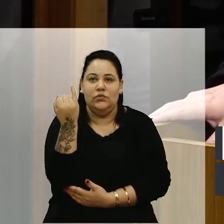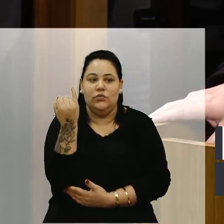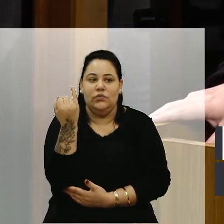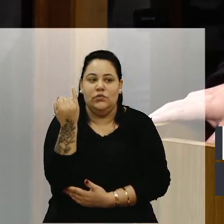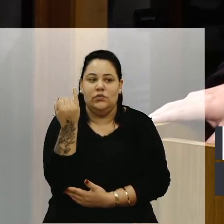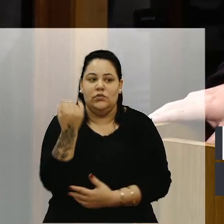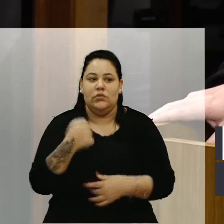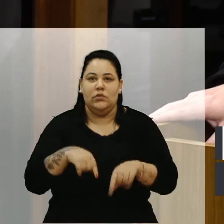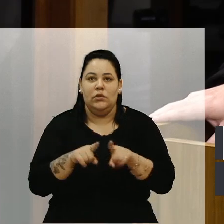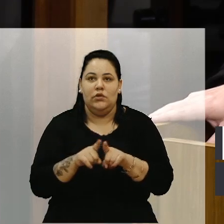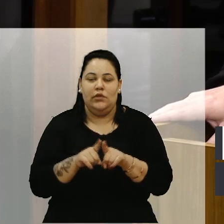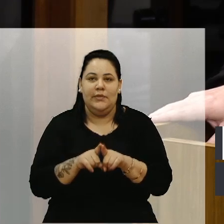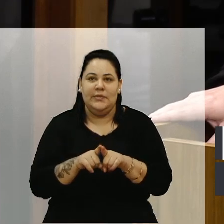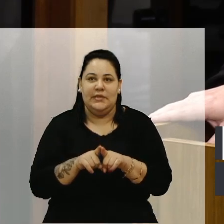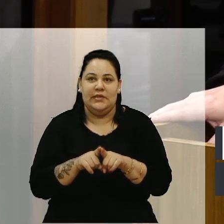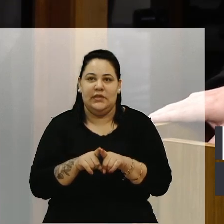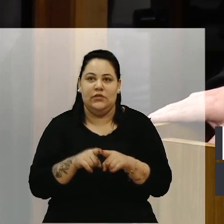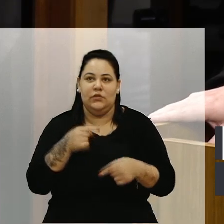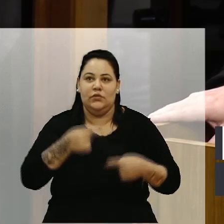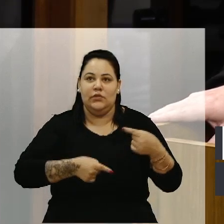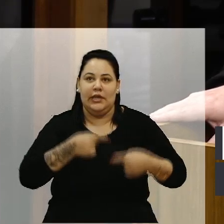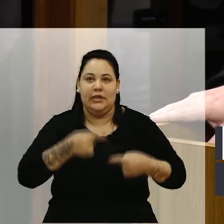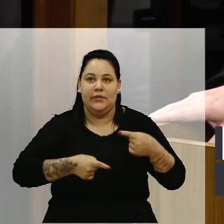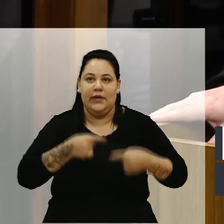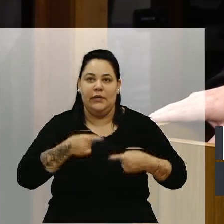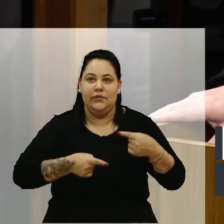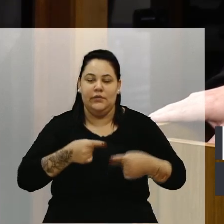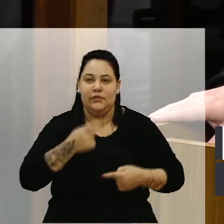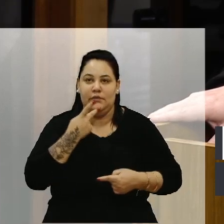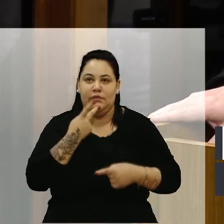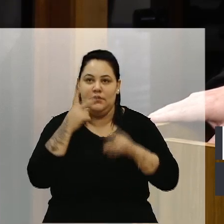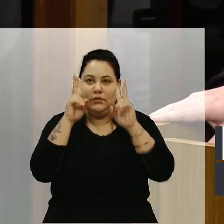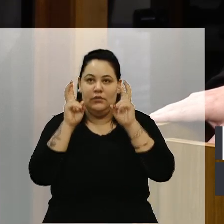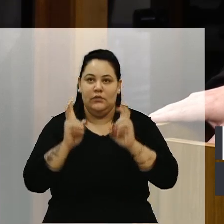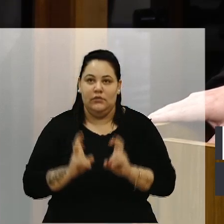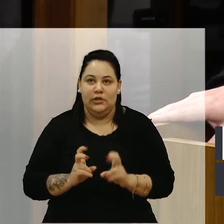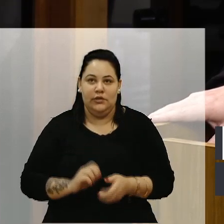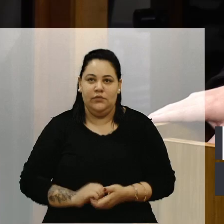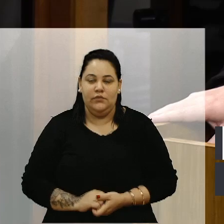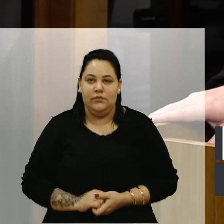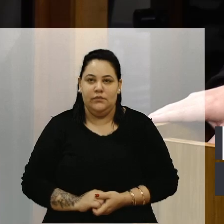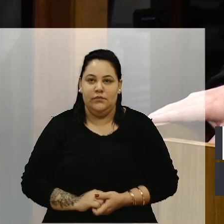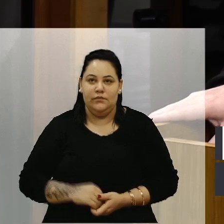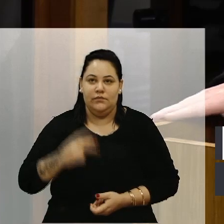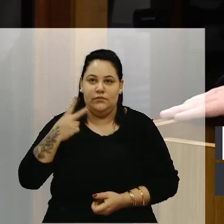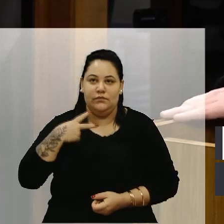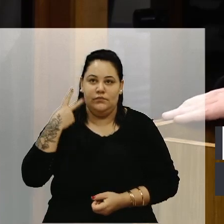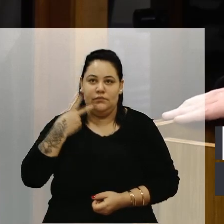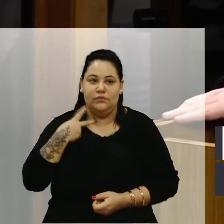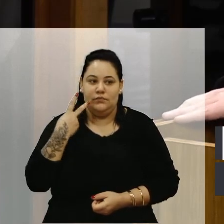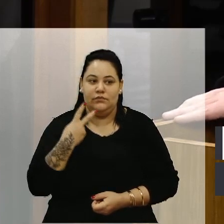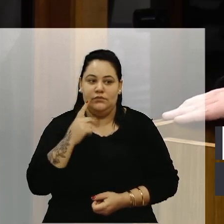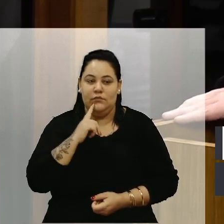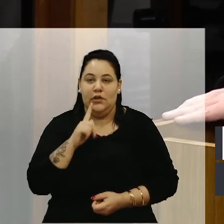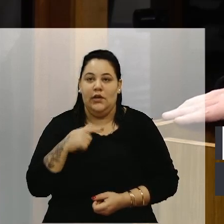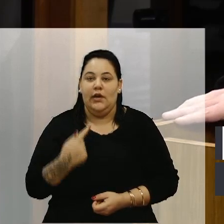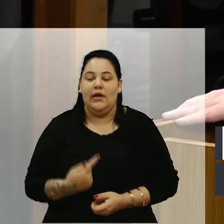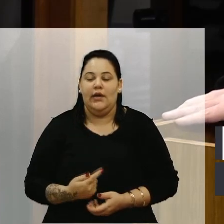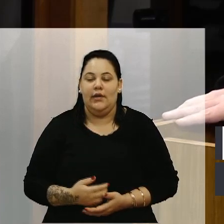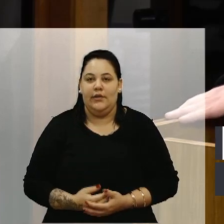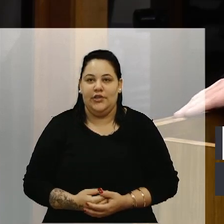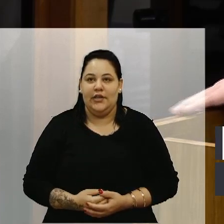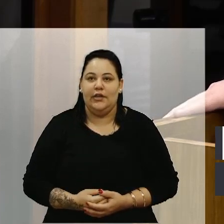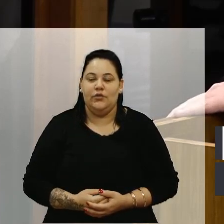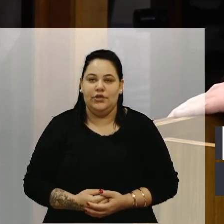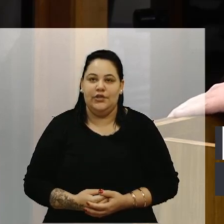que a gente debate. Hoje foram trazidos vários temas. A vereadora Gladys trouxe aqui o problema lá do Risso, o vereador